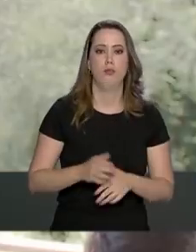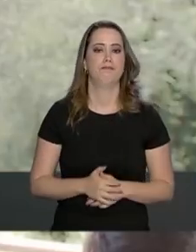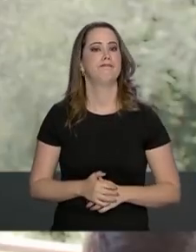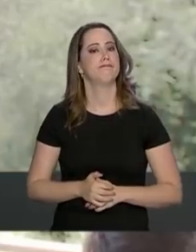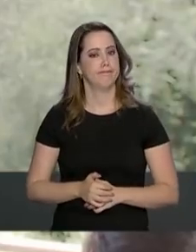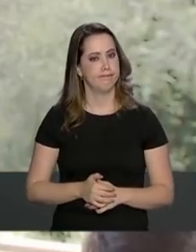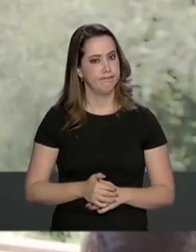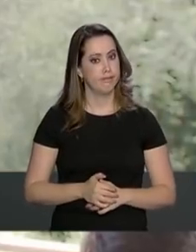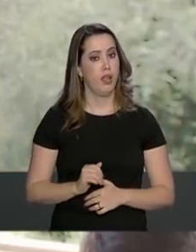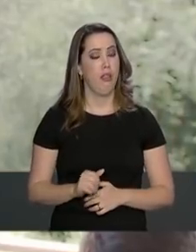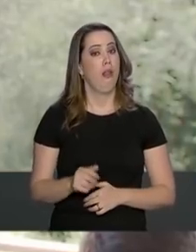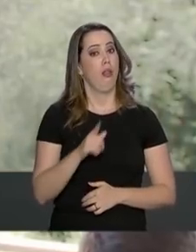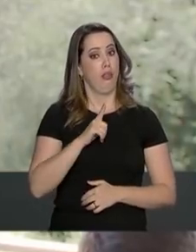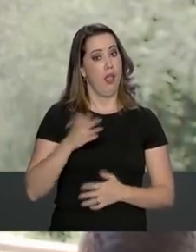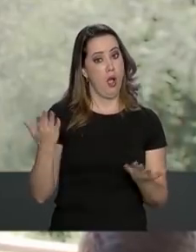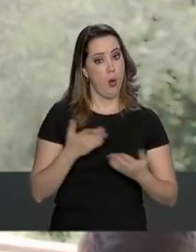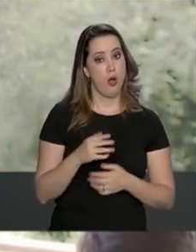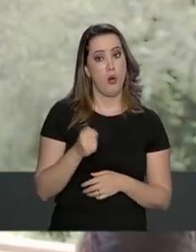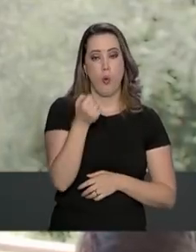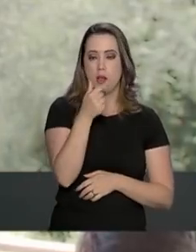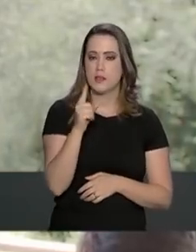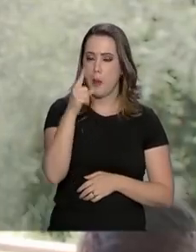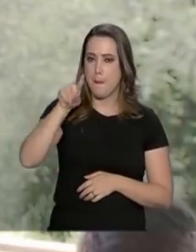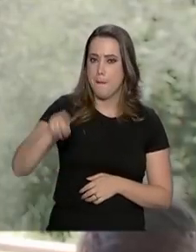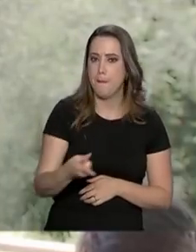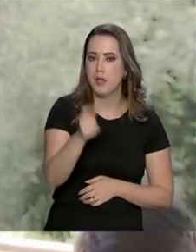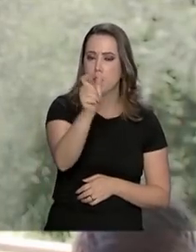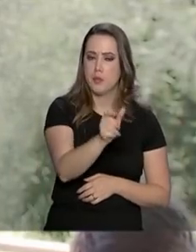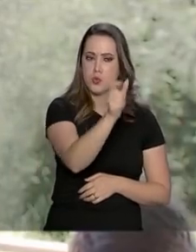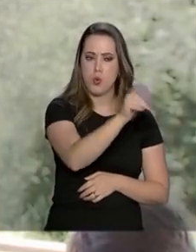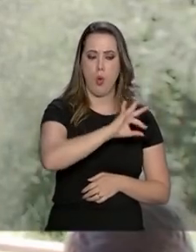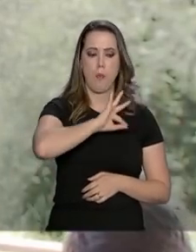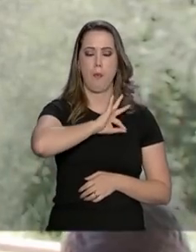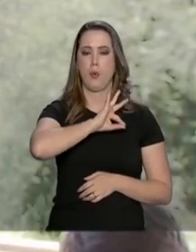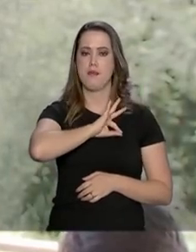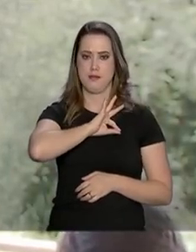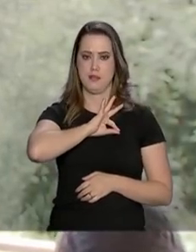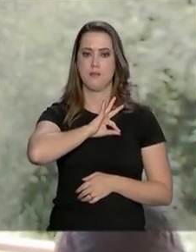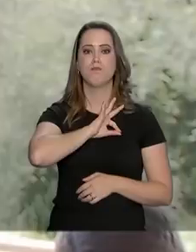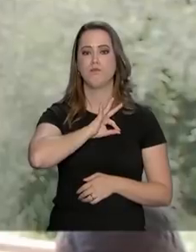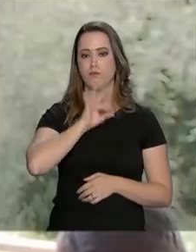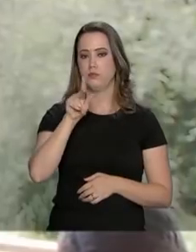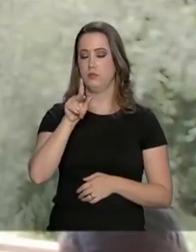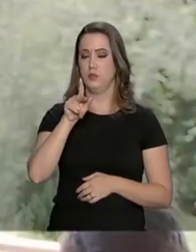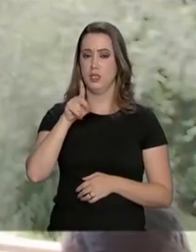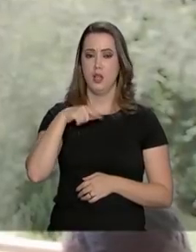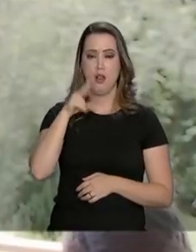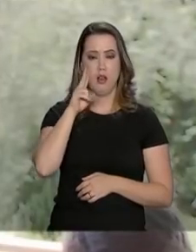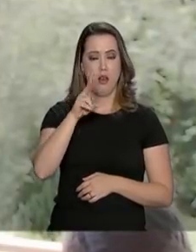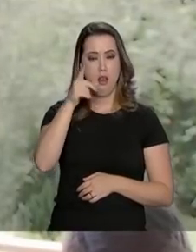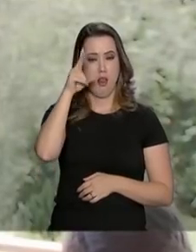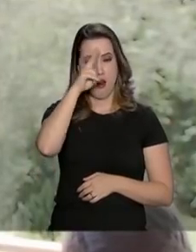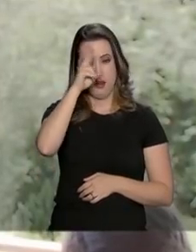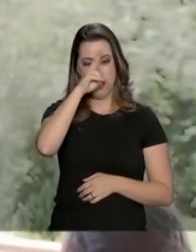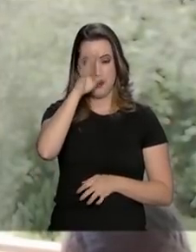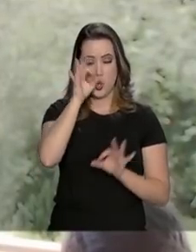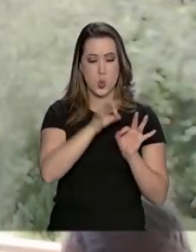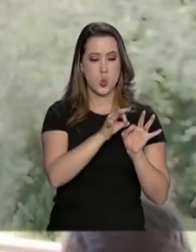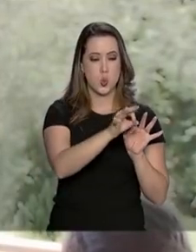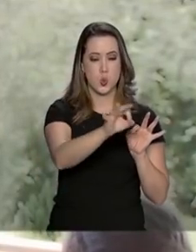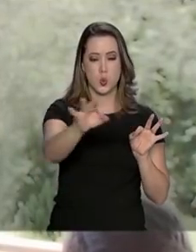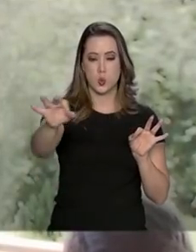quase 1000 policiais em Brumadinho, lembrando a todos que a zona rural ela é muito